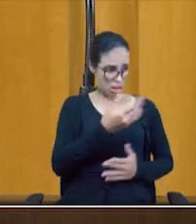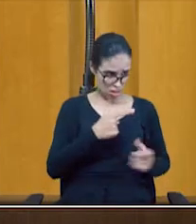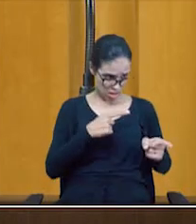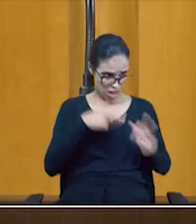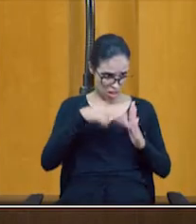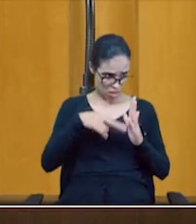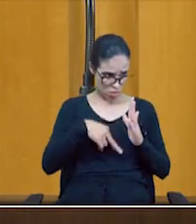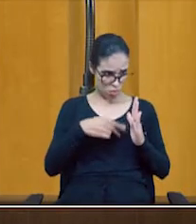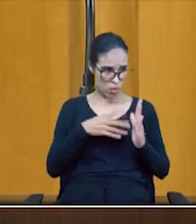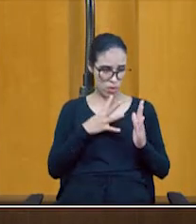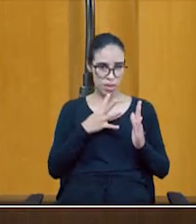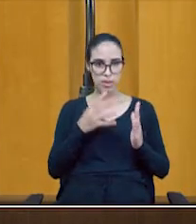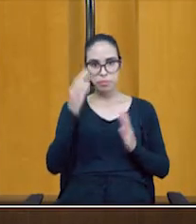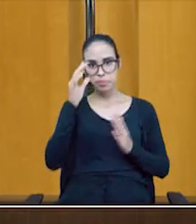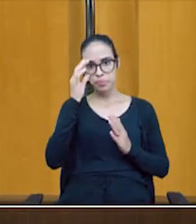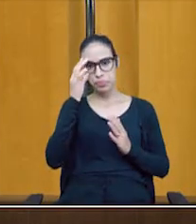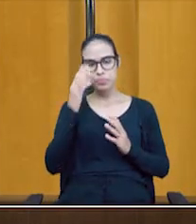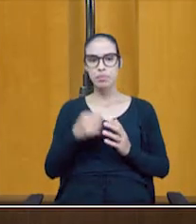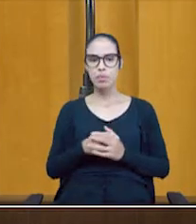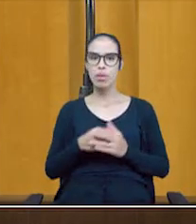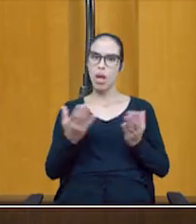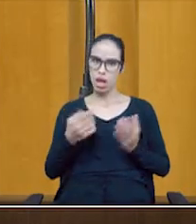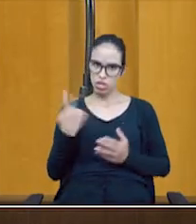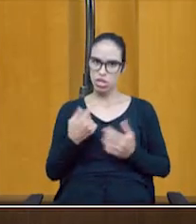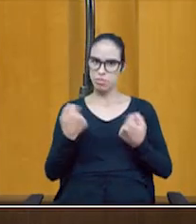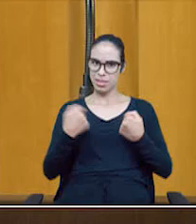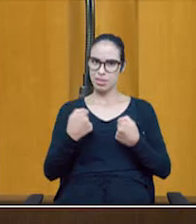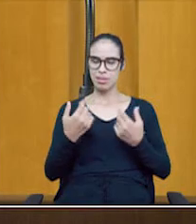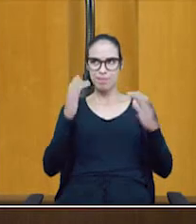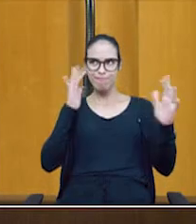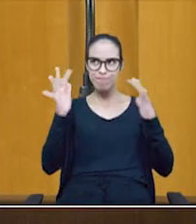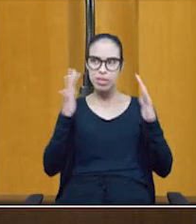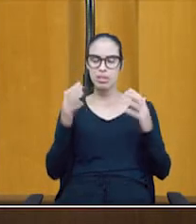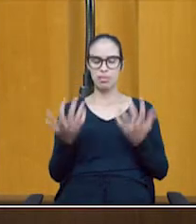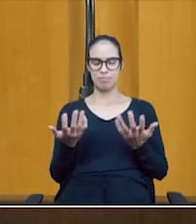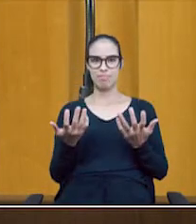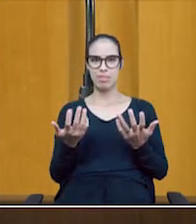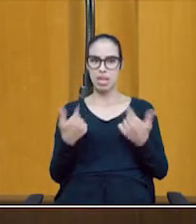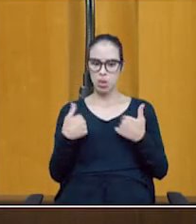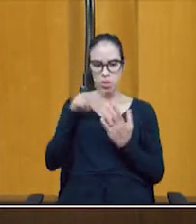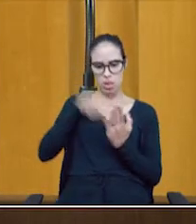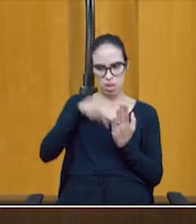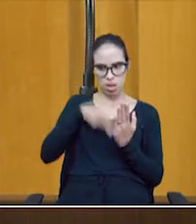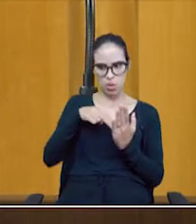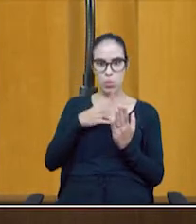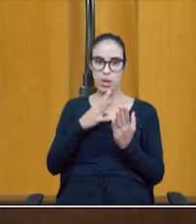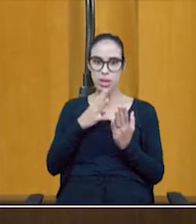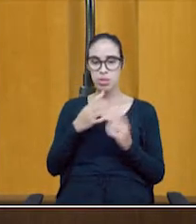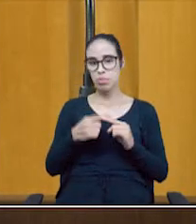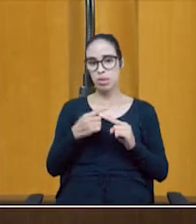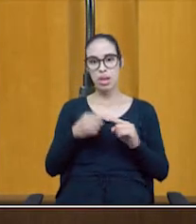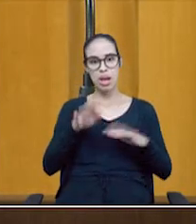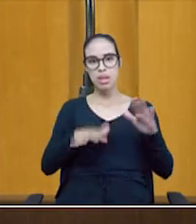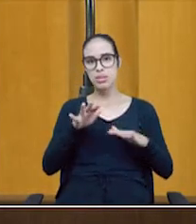Acho que a gente precisa se perguntar hoje. Porque o que nós temos, muitas vezes, é, no máximo, uma opinião.